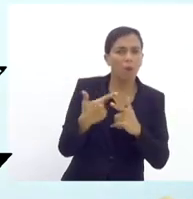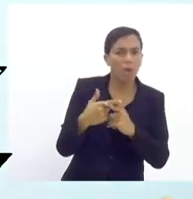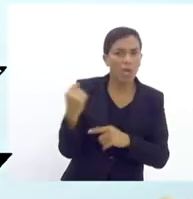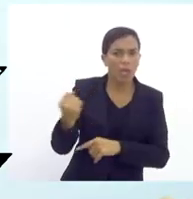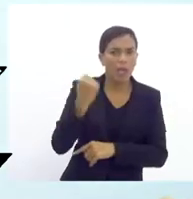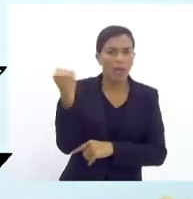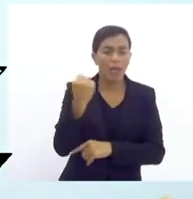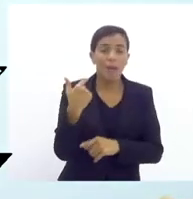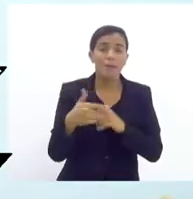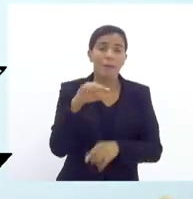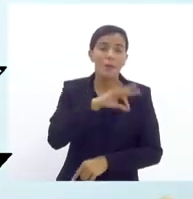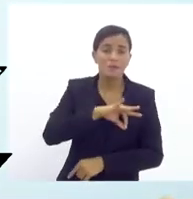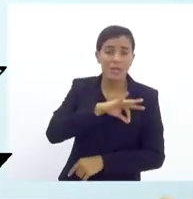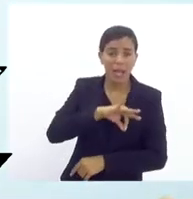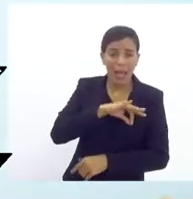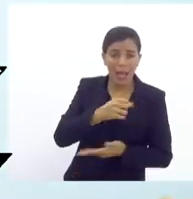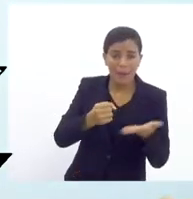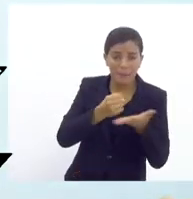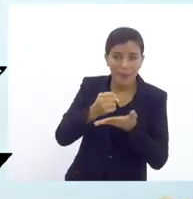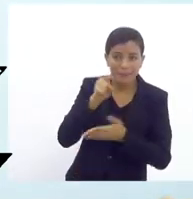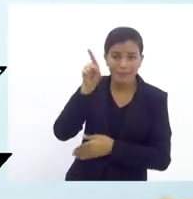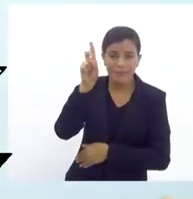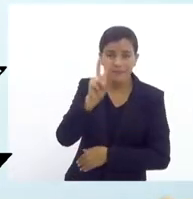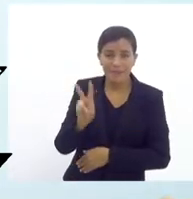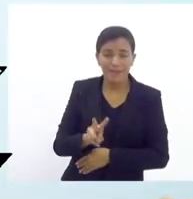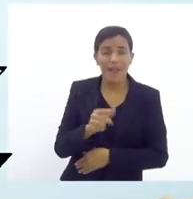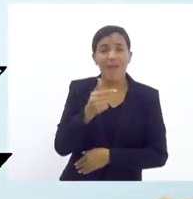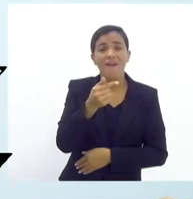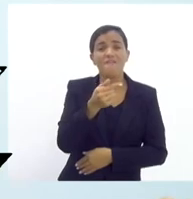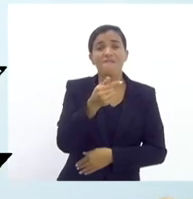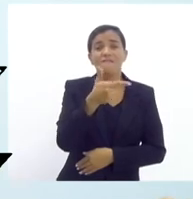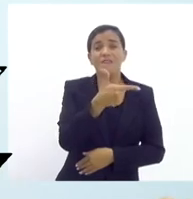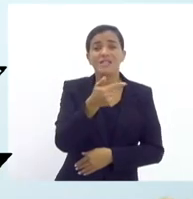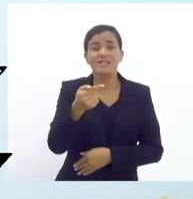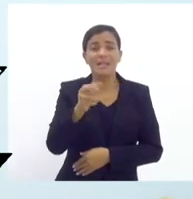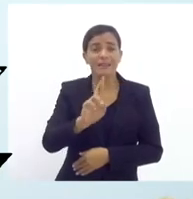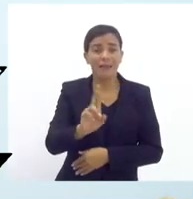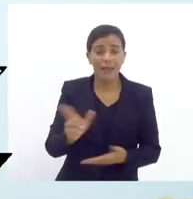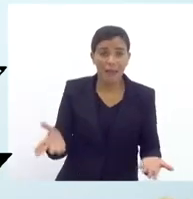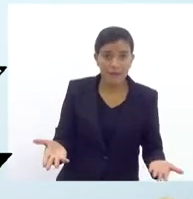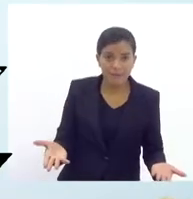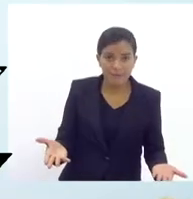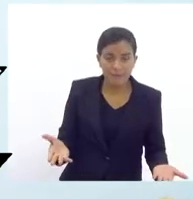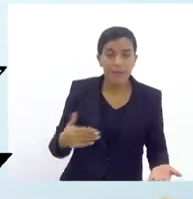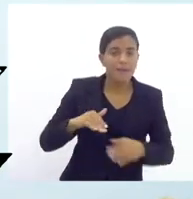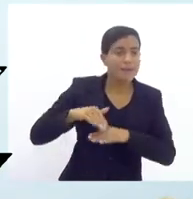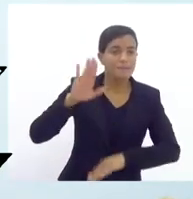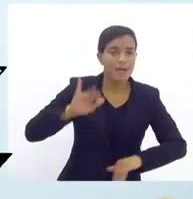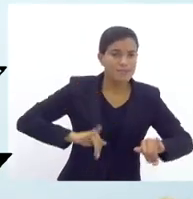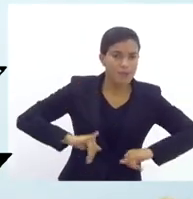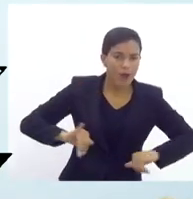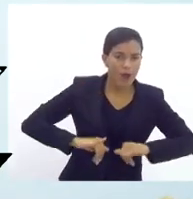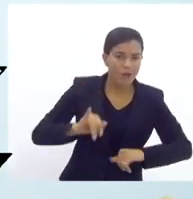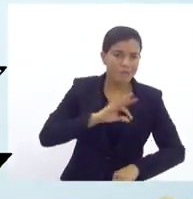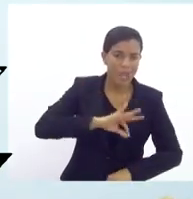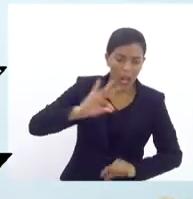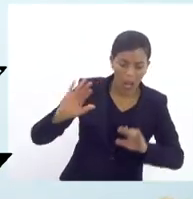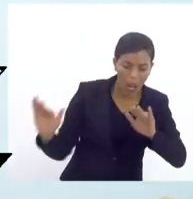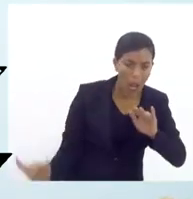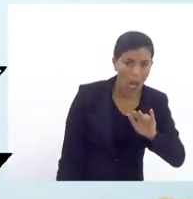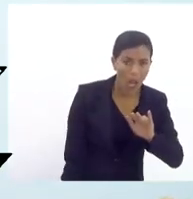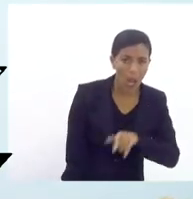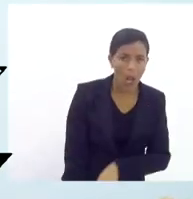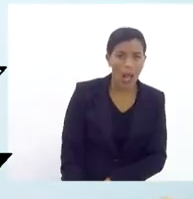porque o salário mínimo hoje na Venezuela é 27 reais e quem mais sofre com este salários são